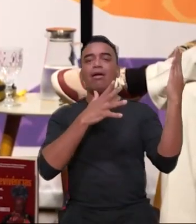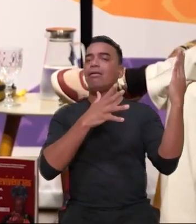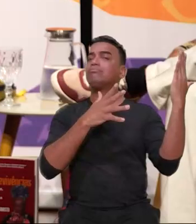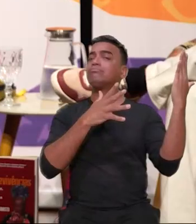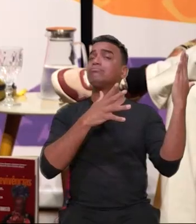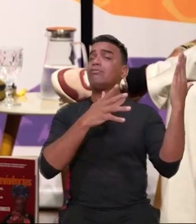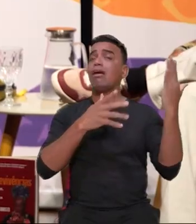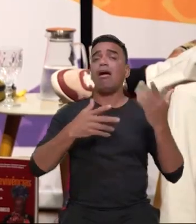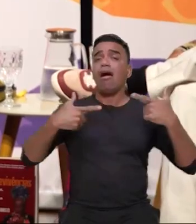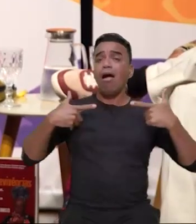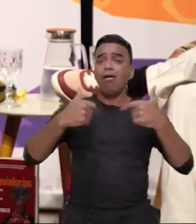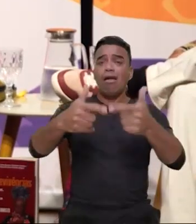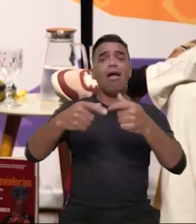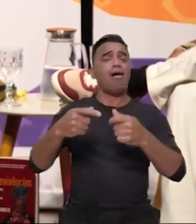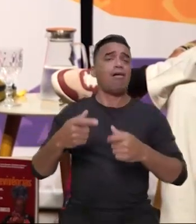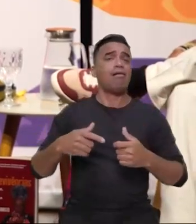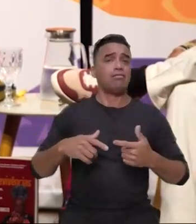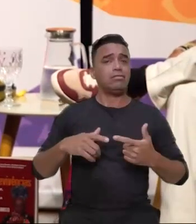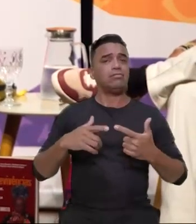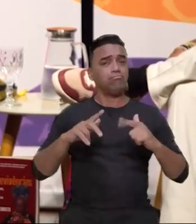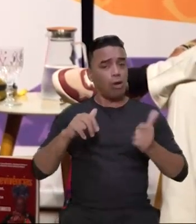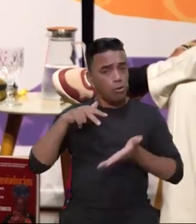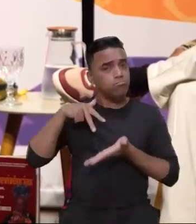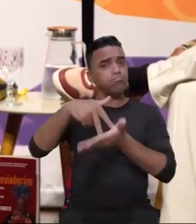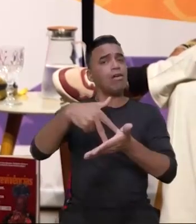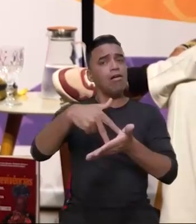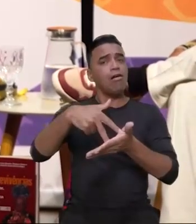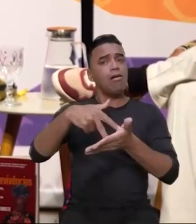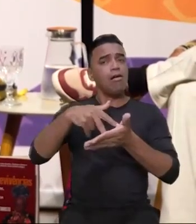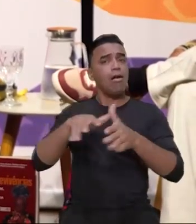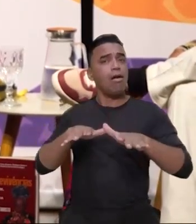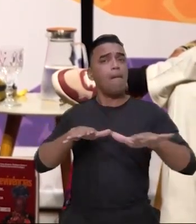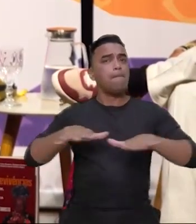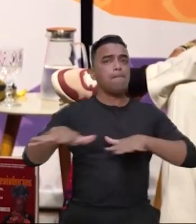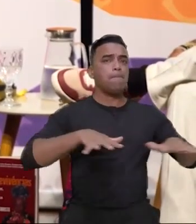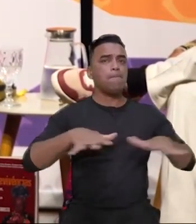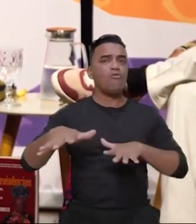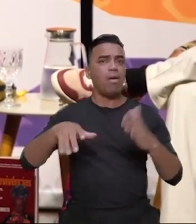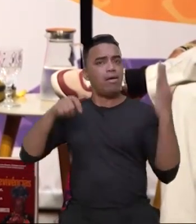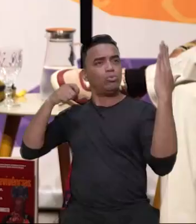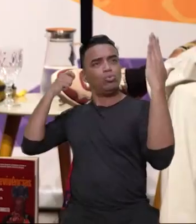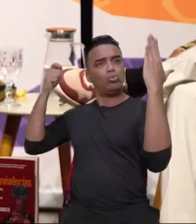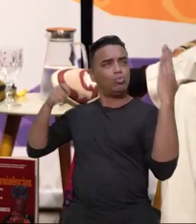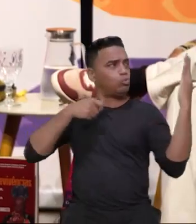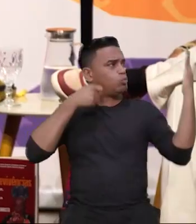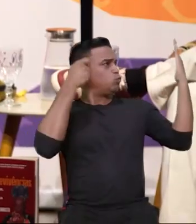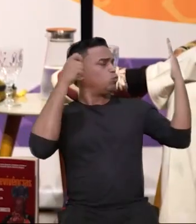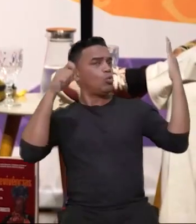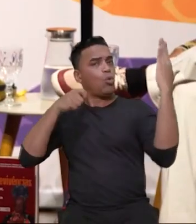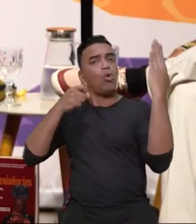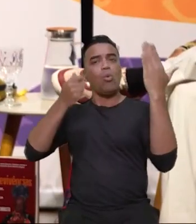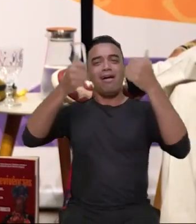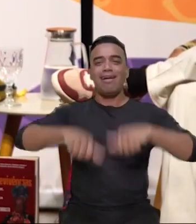de guerra. Ela luta, né? Tem esse movimento também. Há uma qualidade de